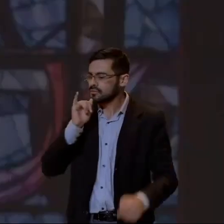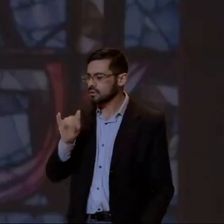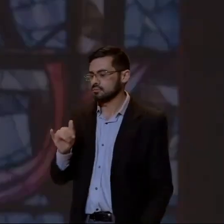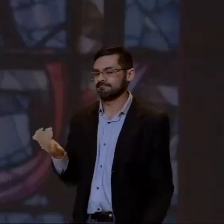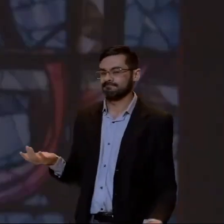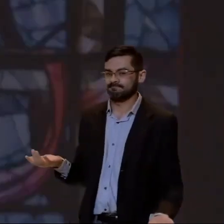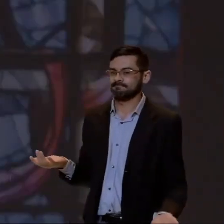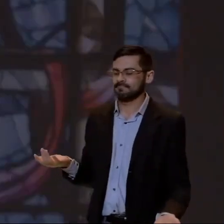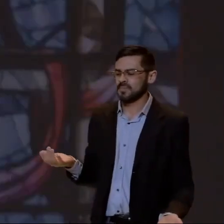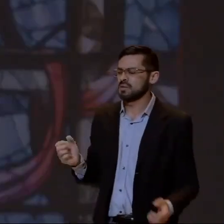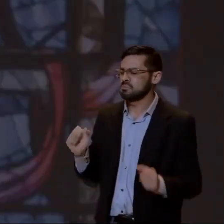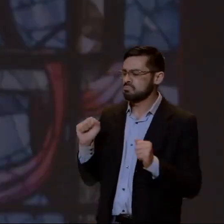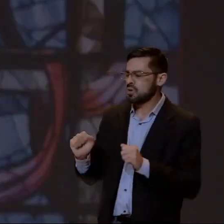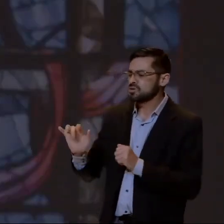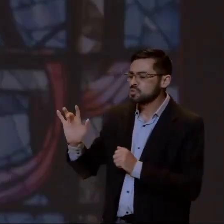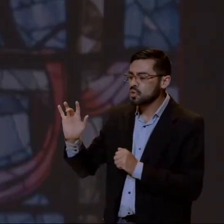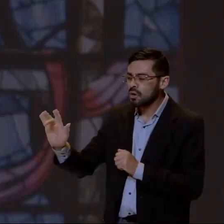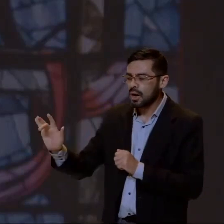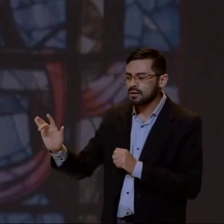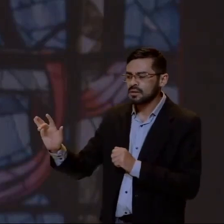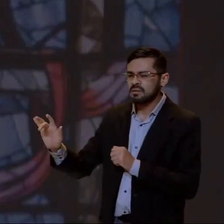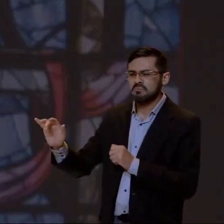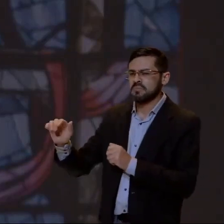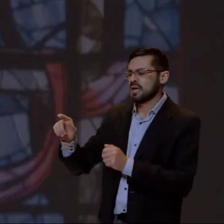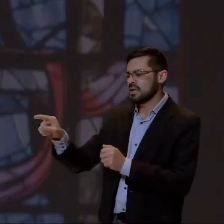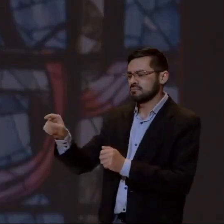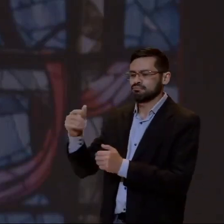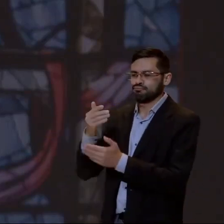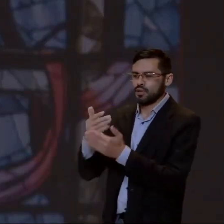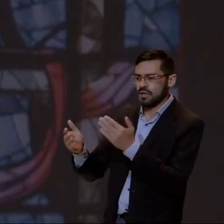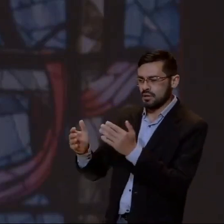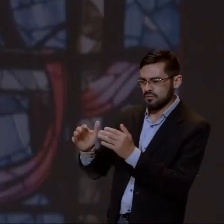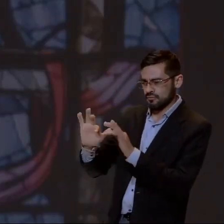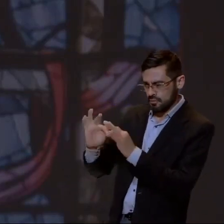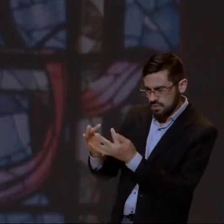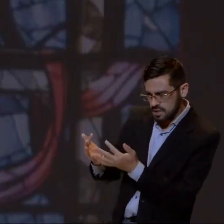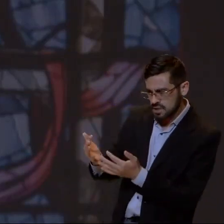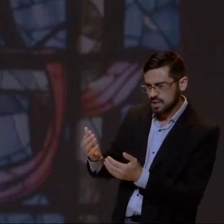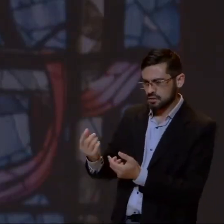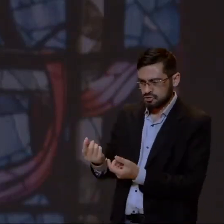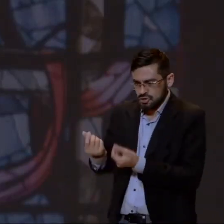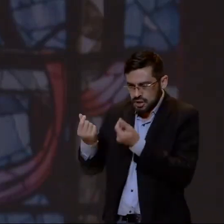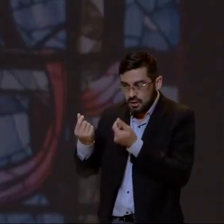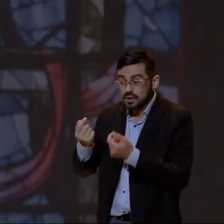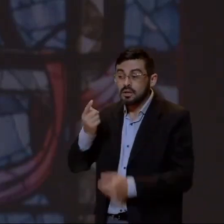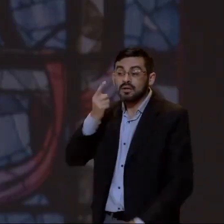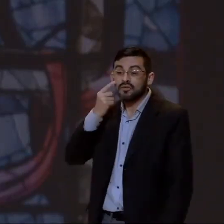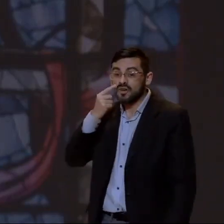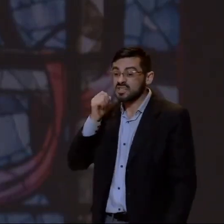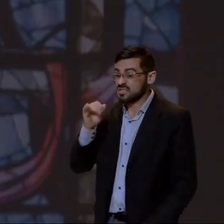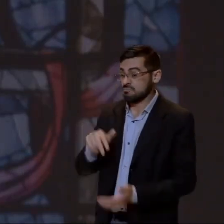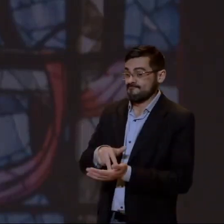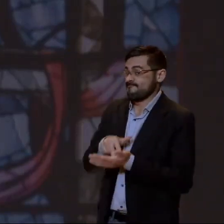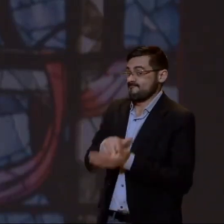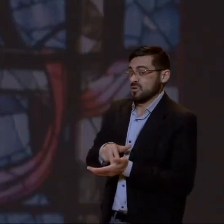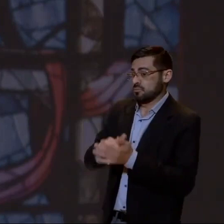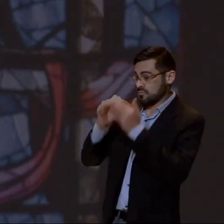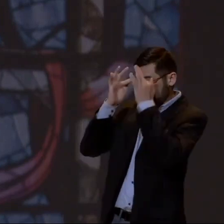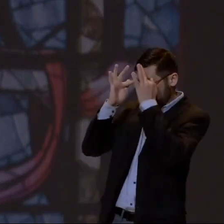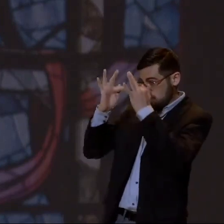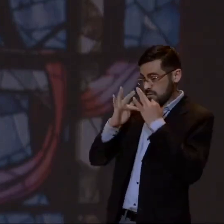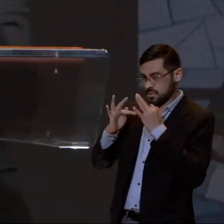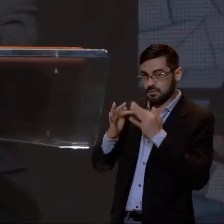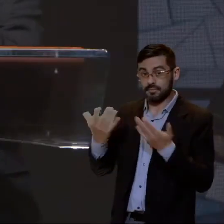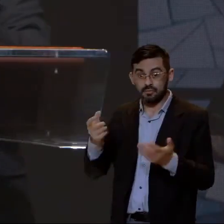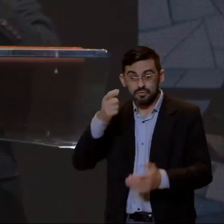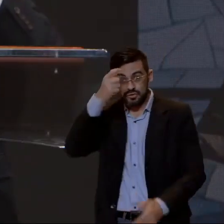diz: pode tocar na vida do meu servo Jó, e vamos ver se ele permanece fiel. E